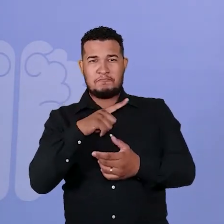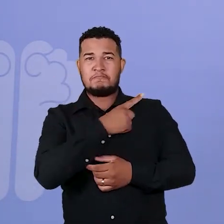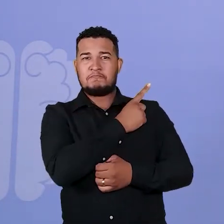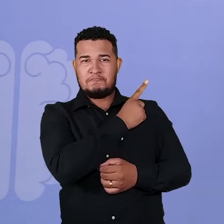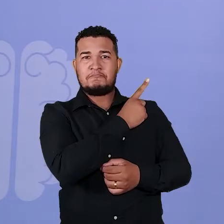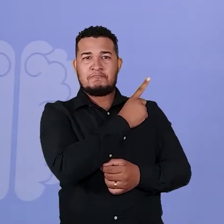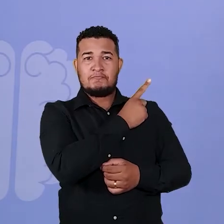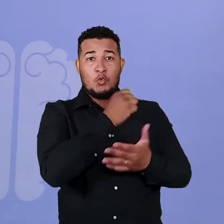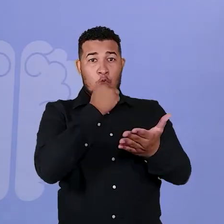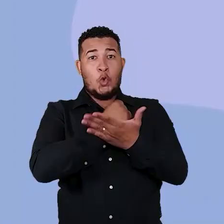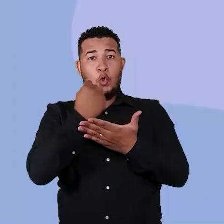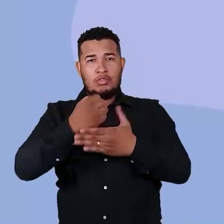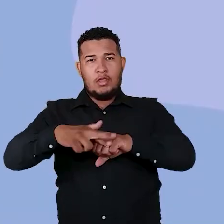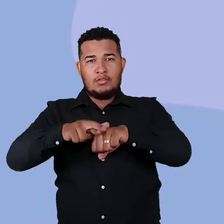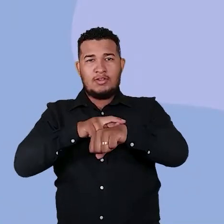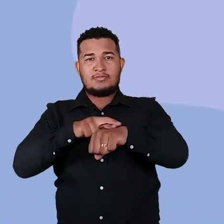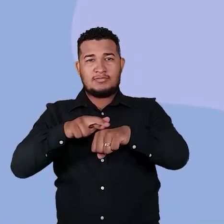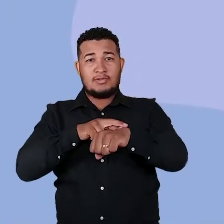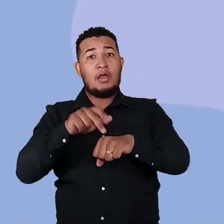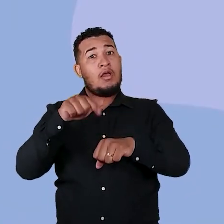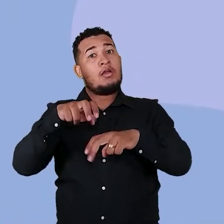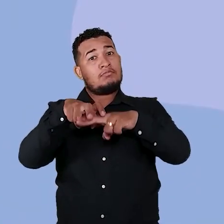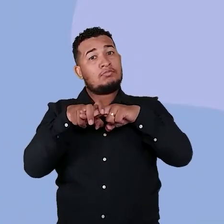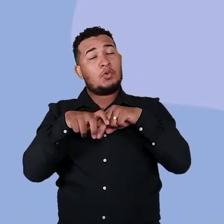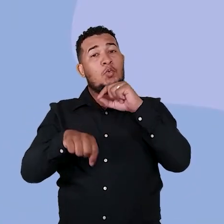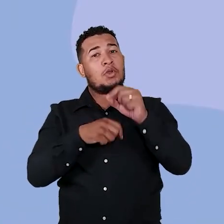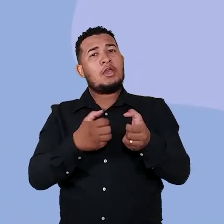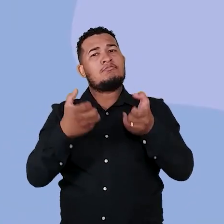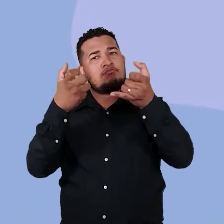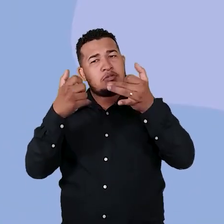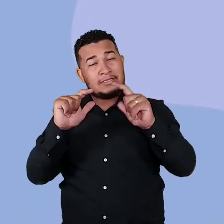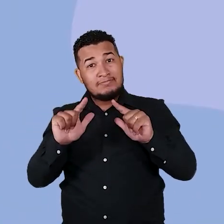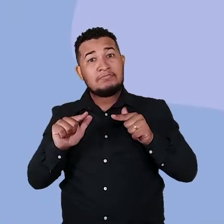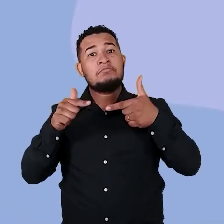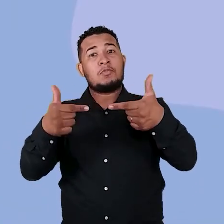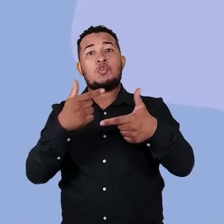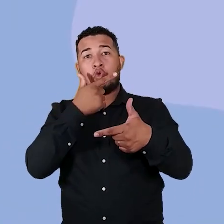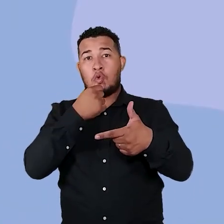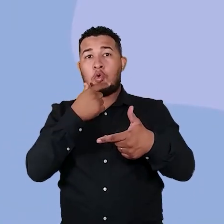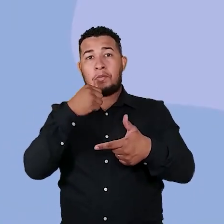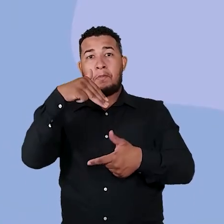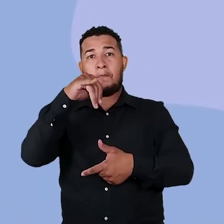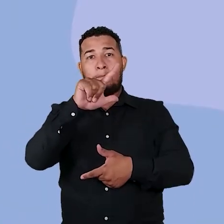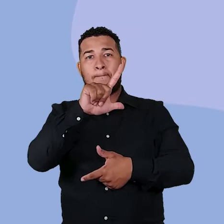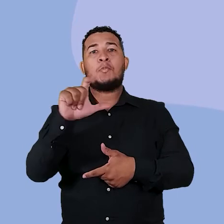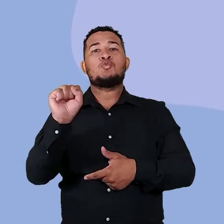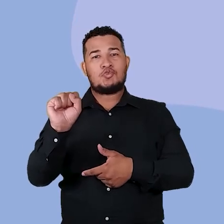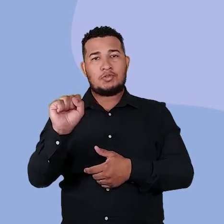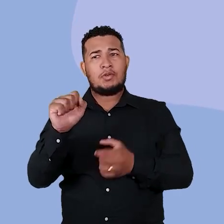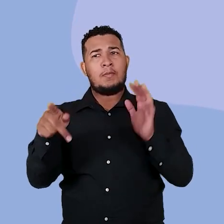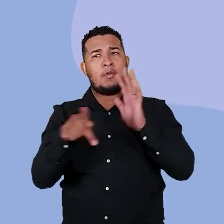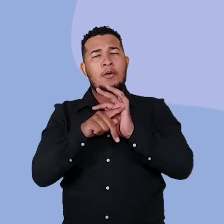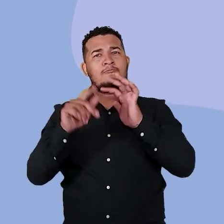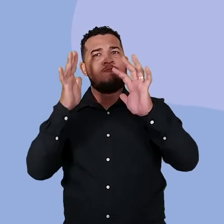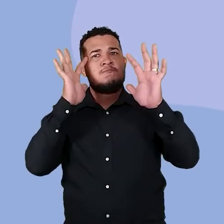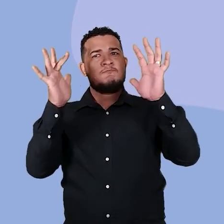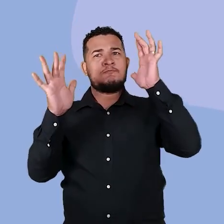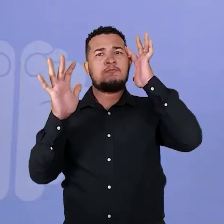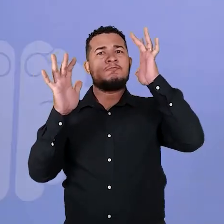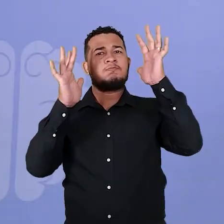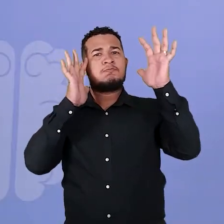livro que está ali na tela, O Contrato Racial, é justamente o esforço de Charles Mills de